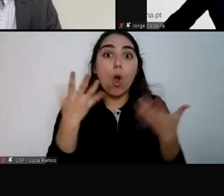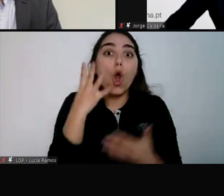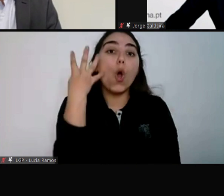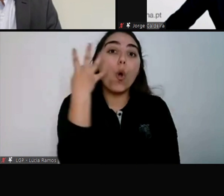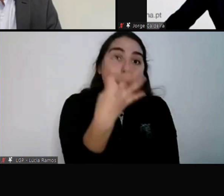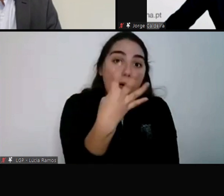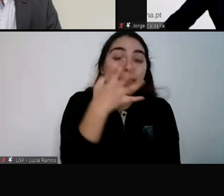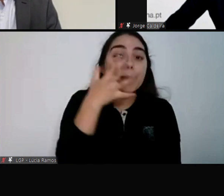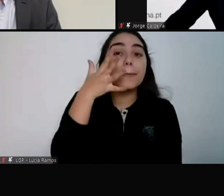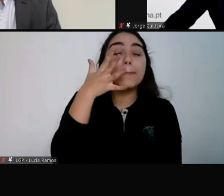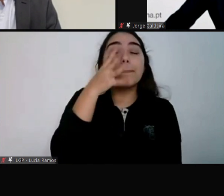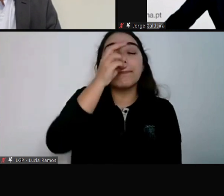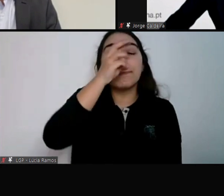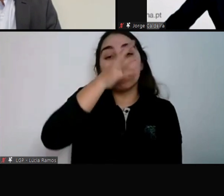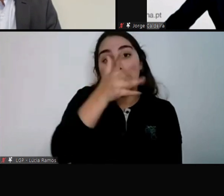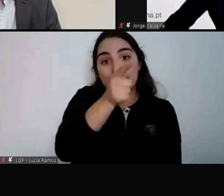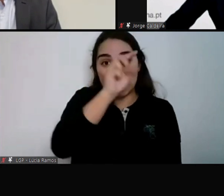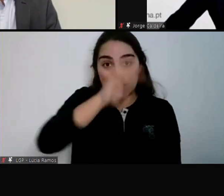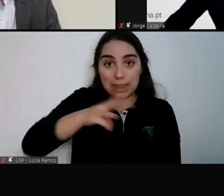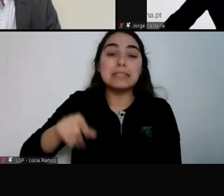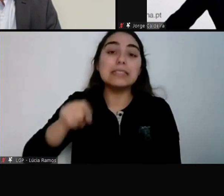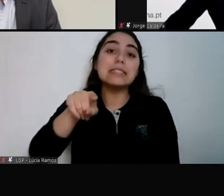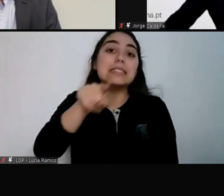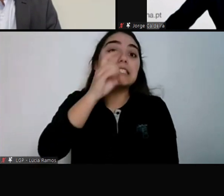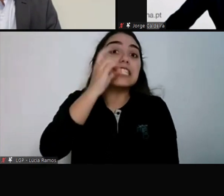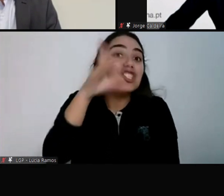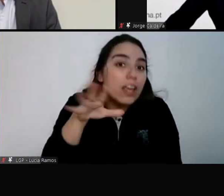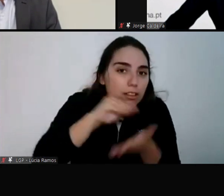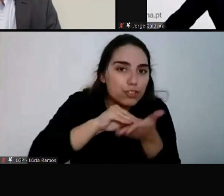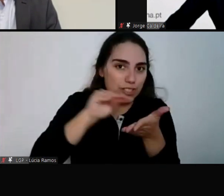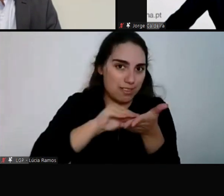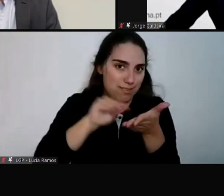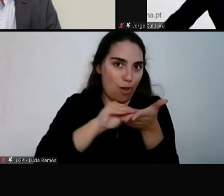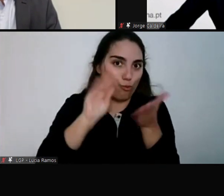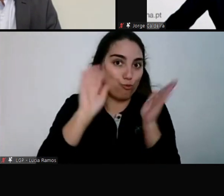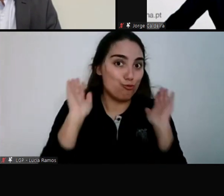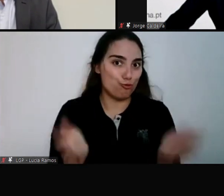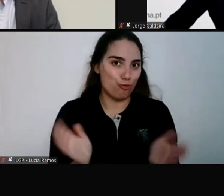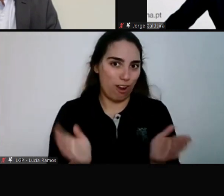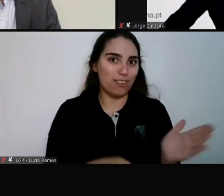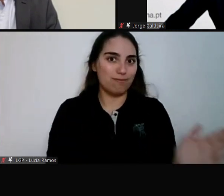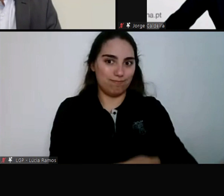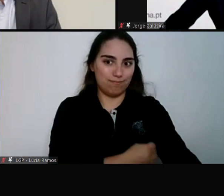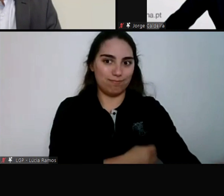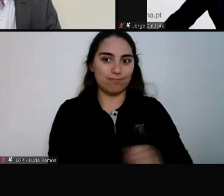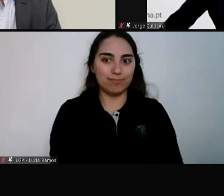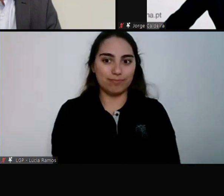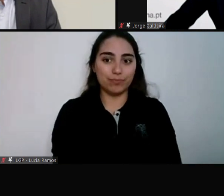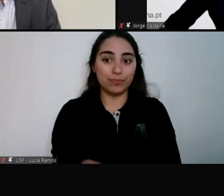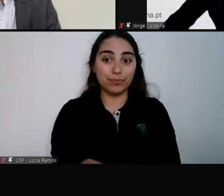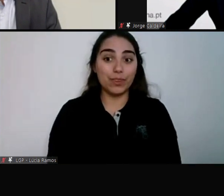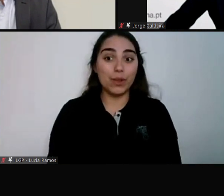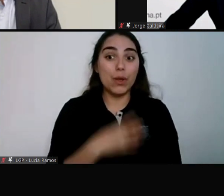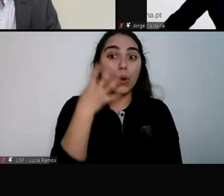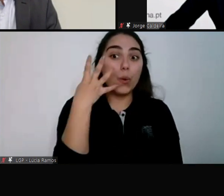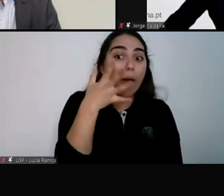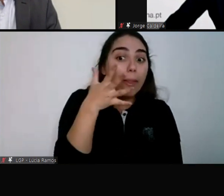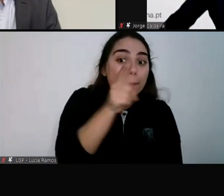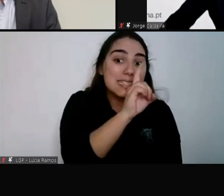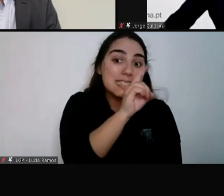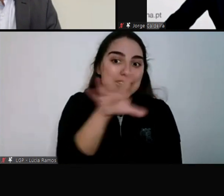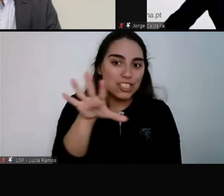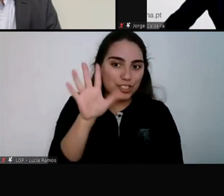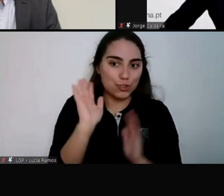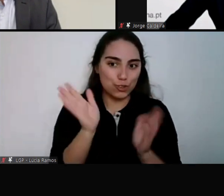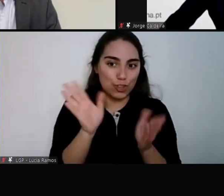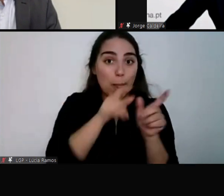inscrições de trabalhadores em funções públicas, pois são fechados à administração pública. Os 4.600 da administração pública que